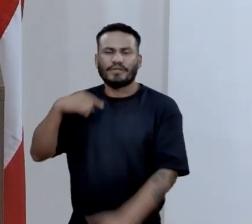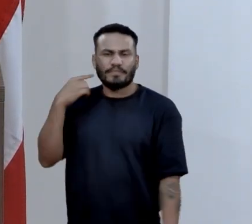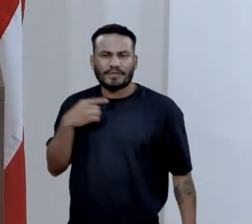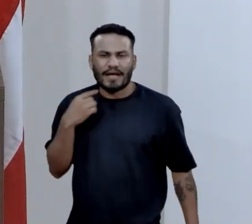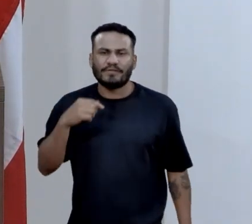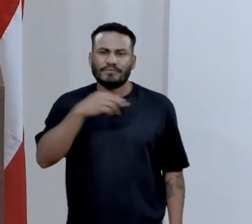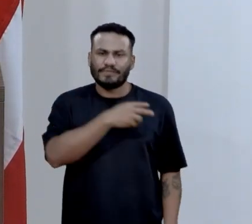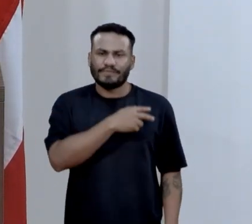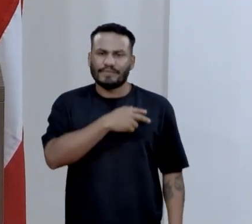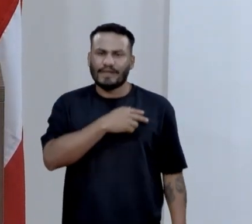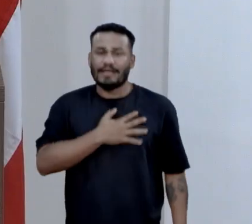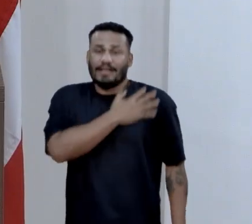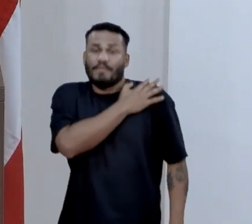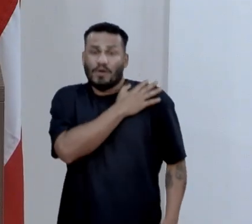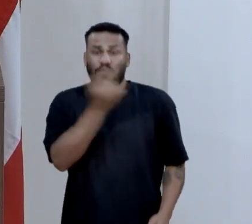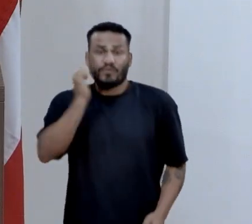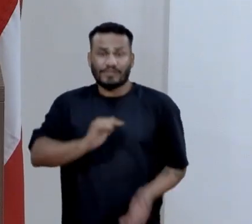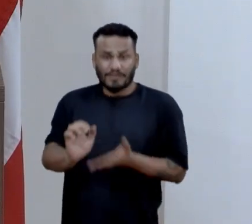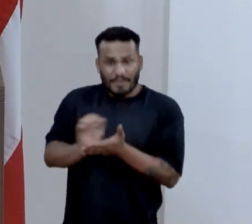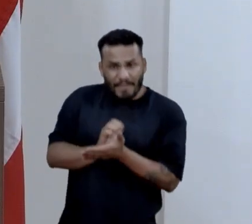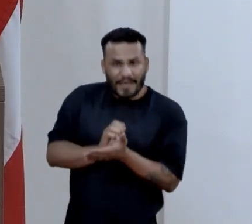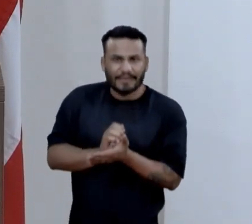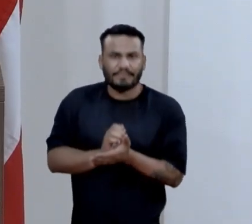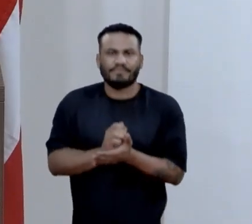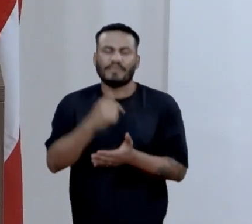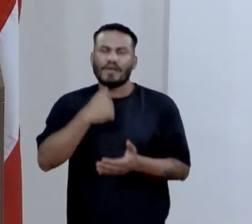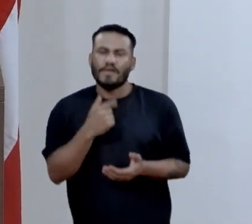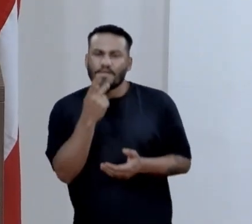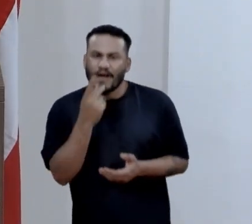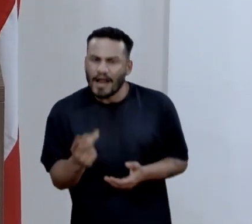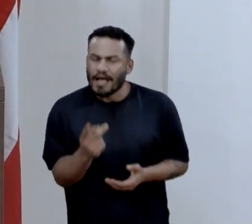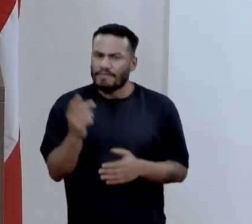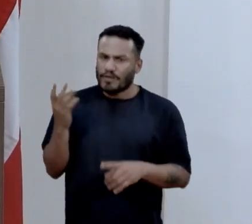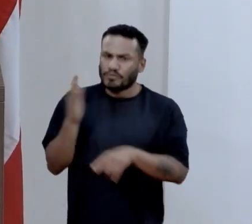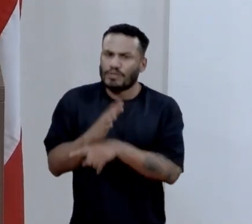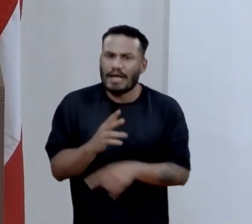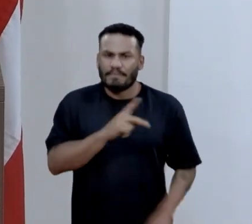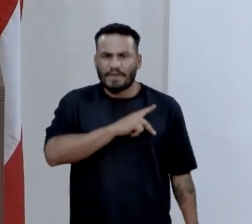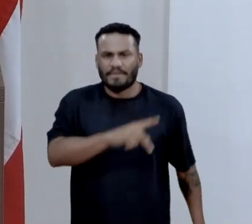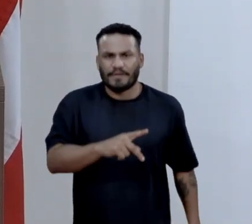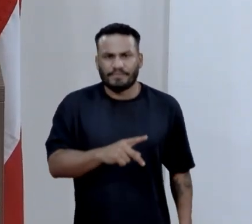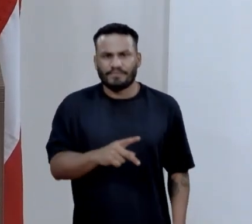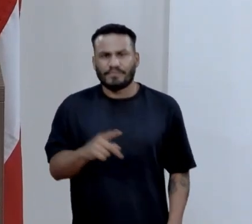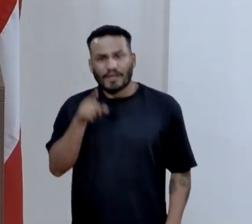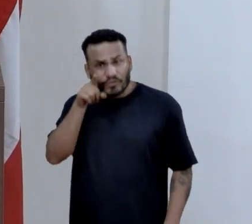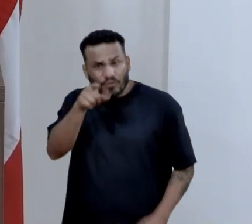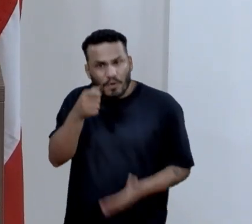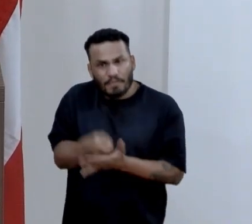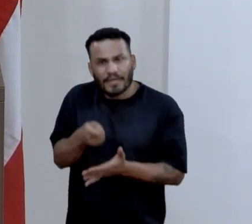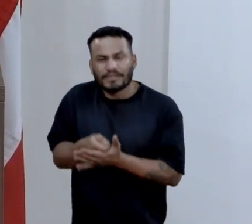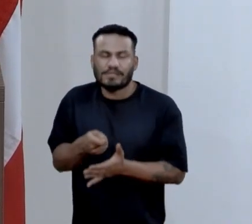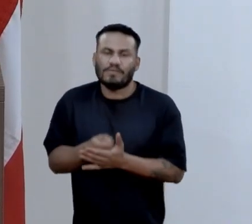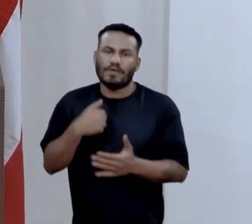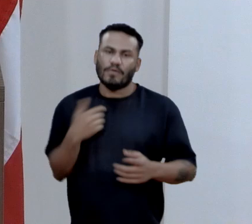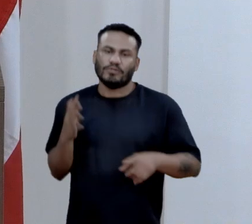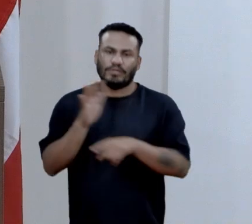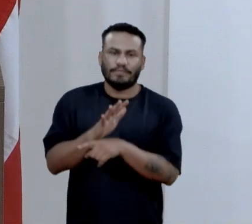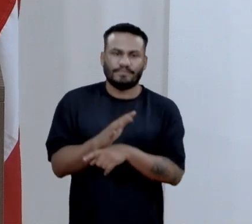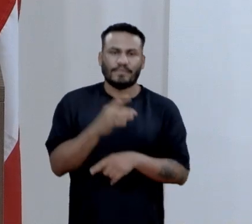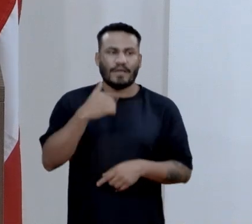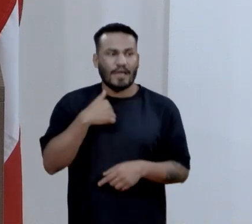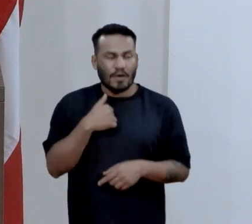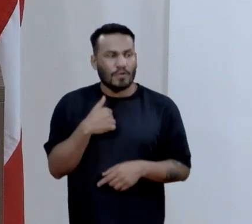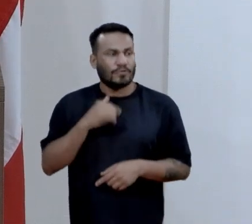deputado Napoleão, a gente conseguiu emendas para os parquinhos. Eu vou até fazer, vou te ajudar, prefeito. Essa é a sua obrigação, mas eu vou te ajudar. Eu